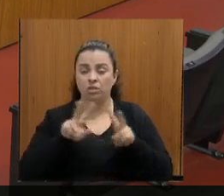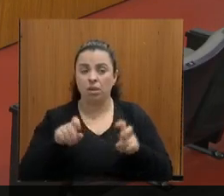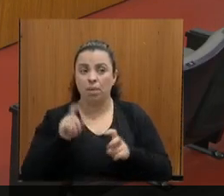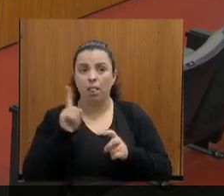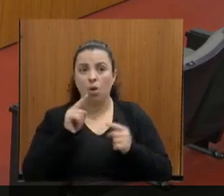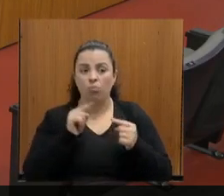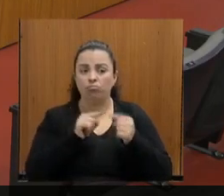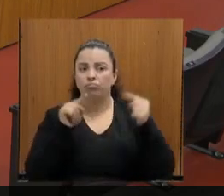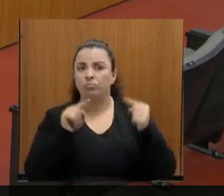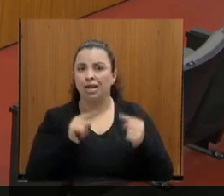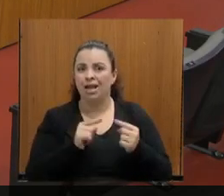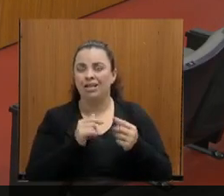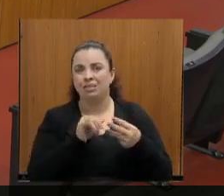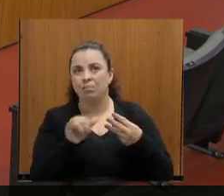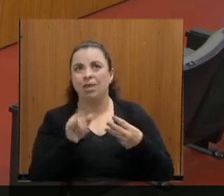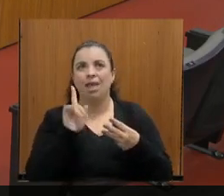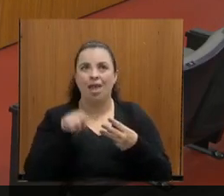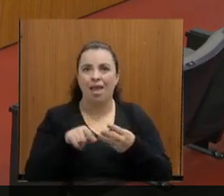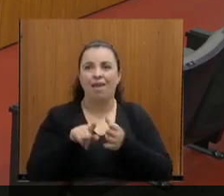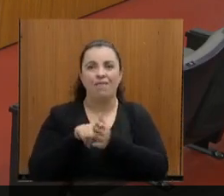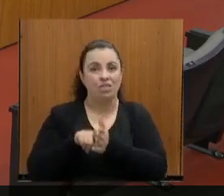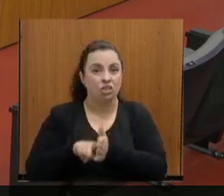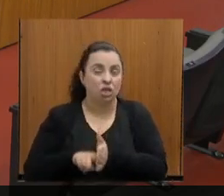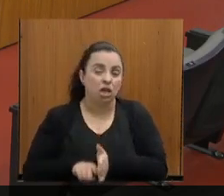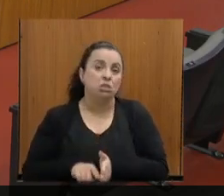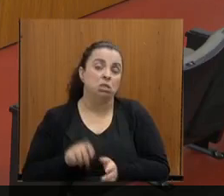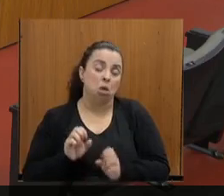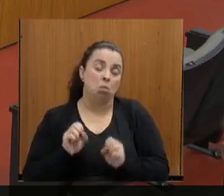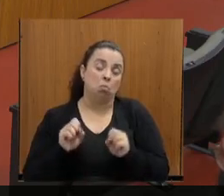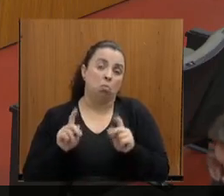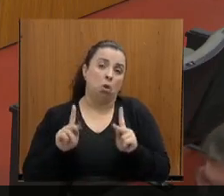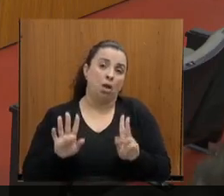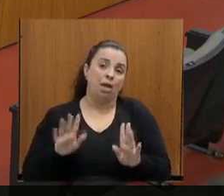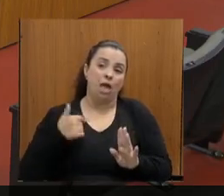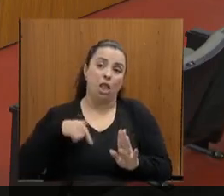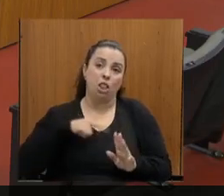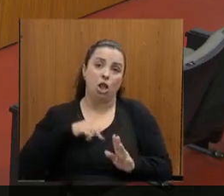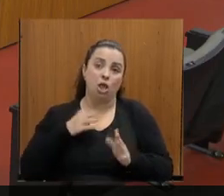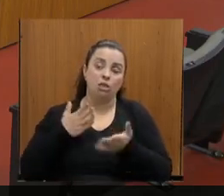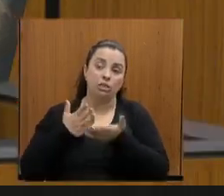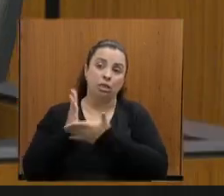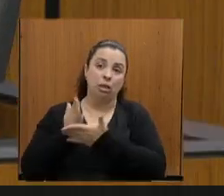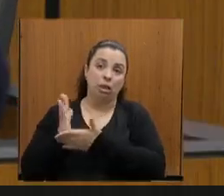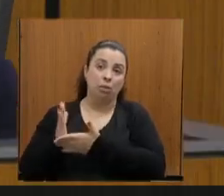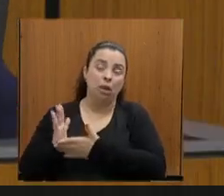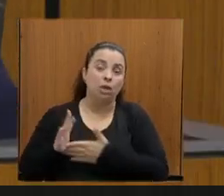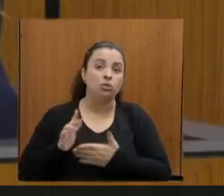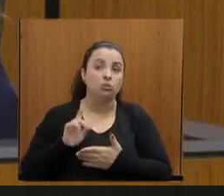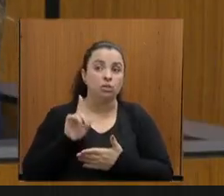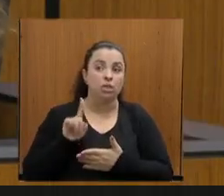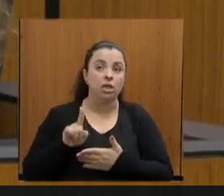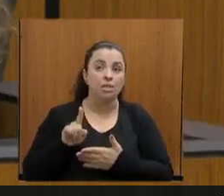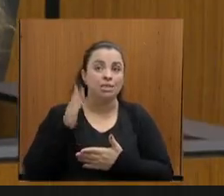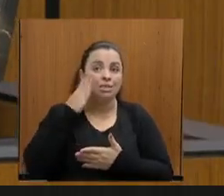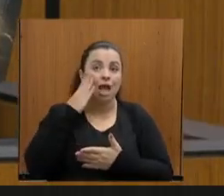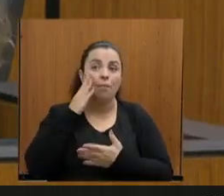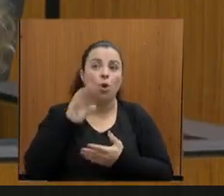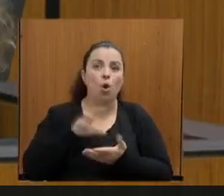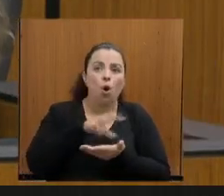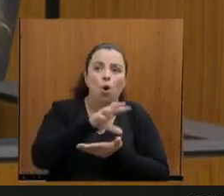aí a investigação na no escopo lá das nossas deliberações lá tá escrito que foi para onde